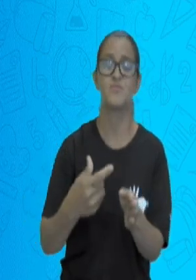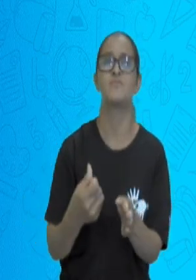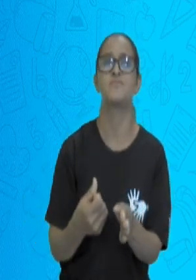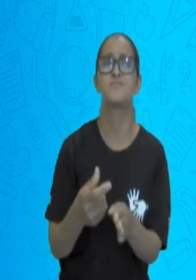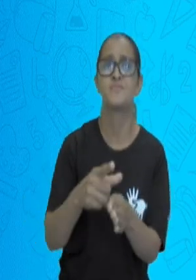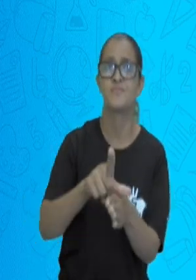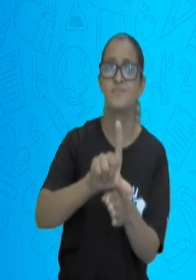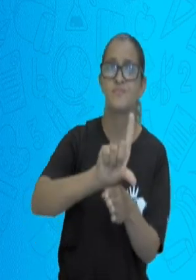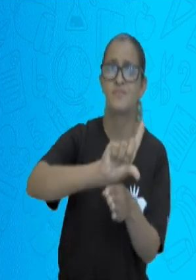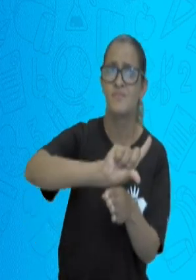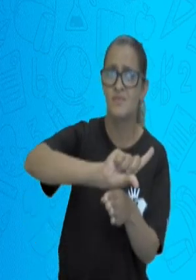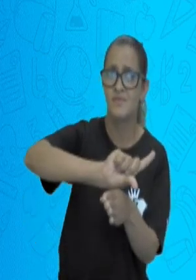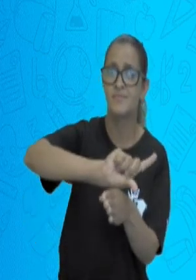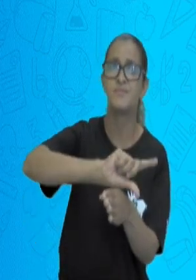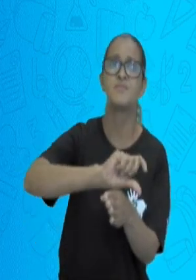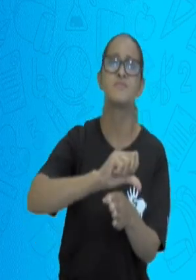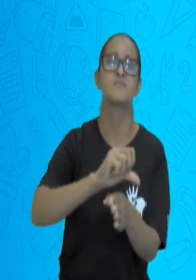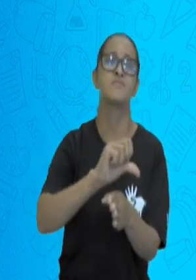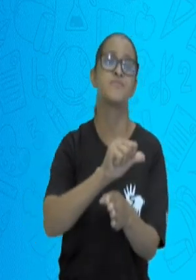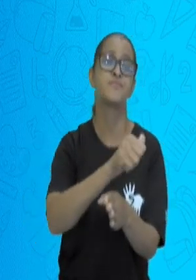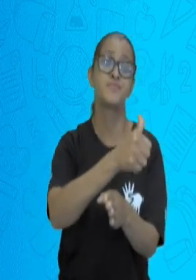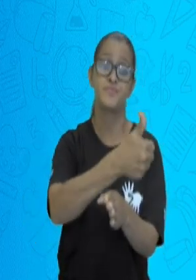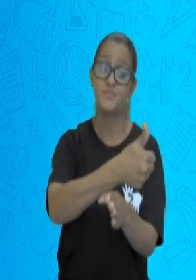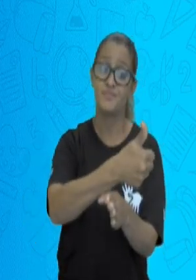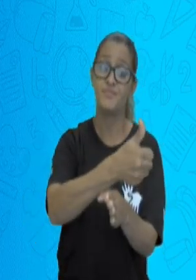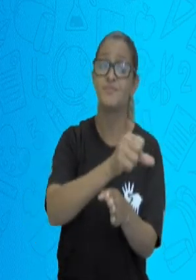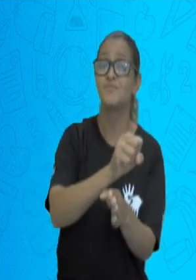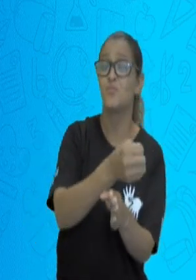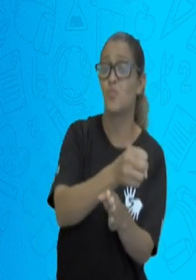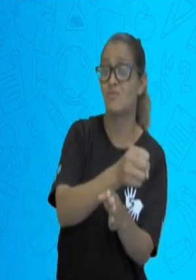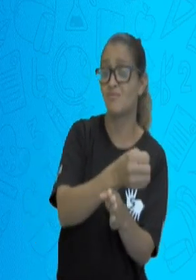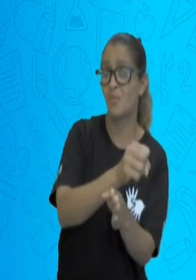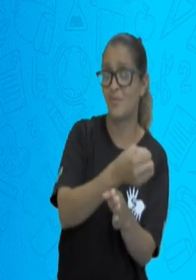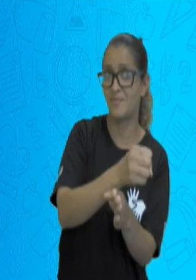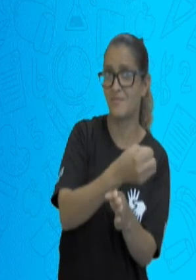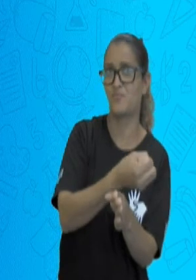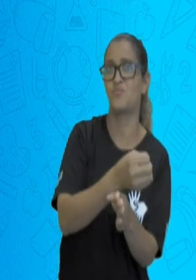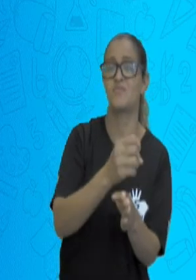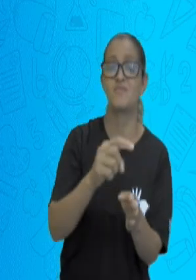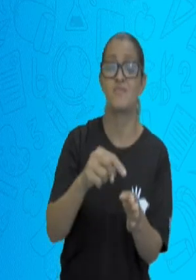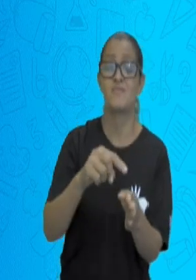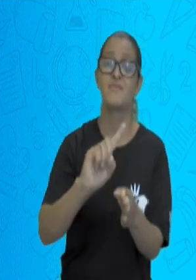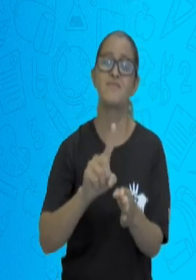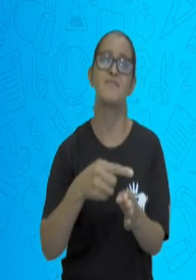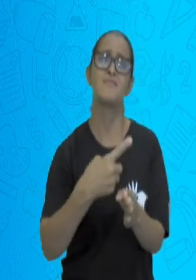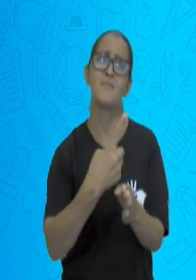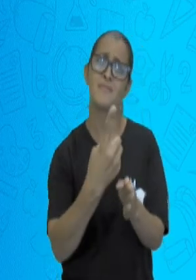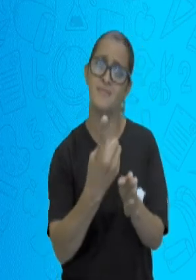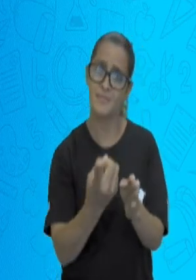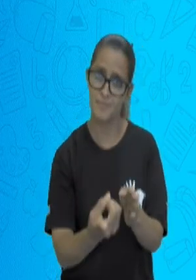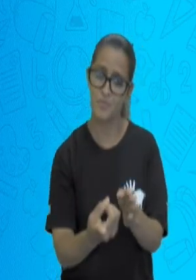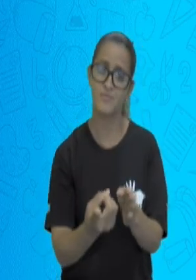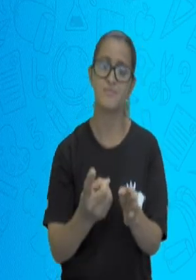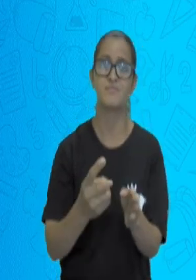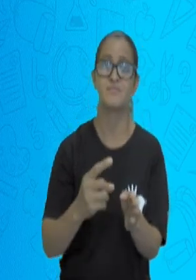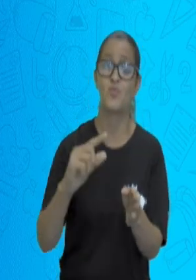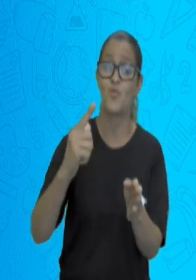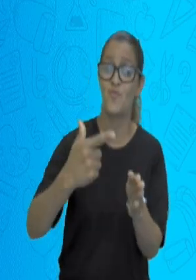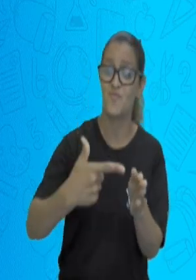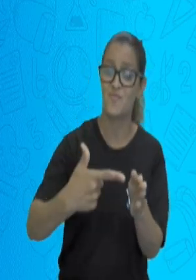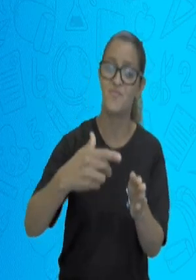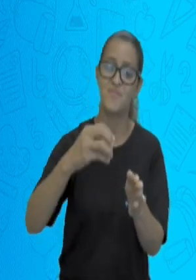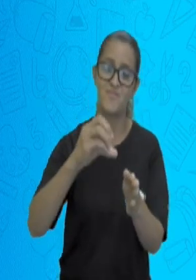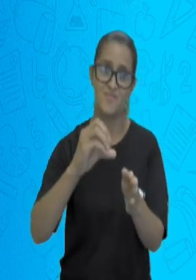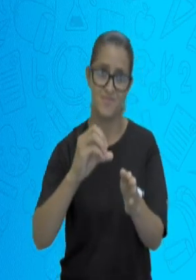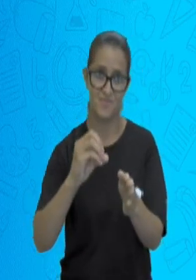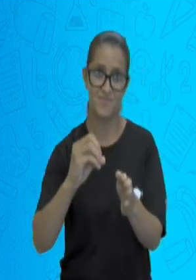12. O que vem antes do 19 é o 18. E o que vem depois do